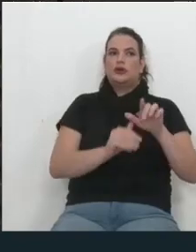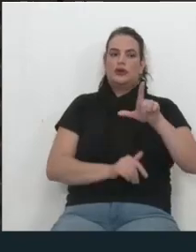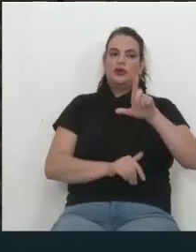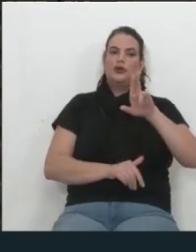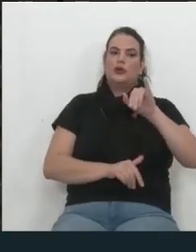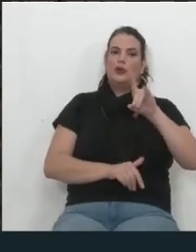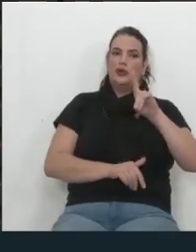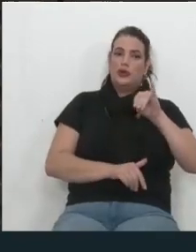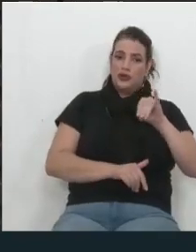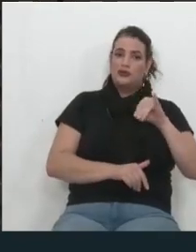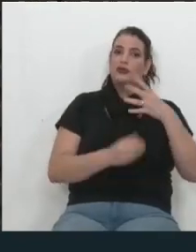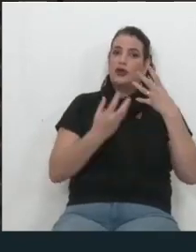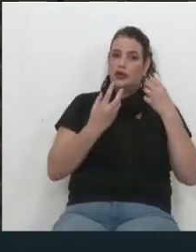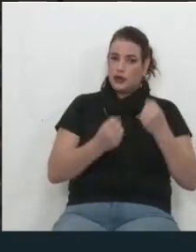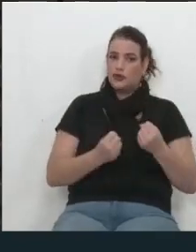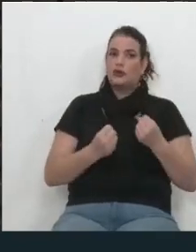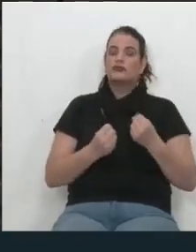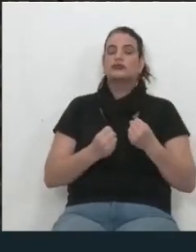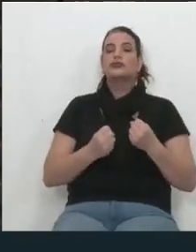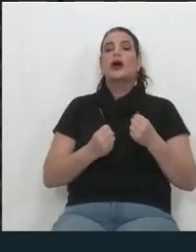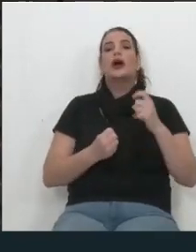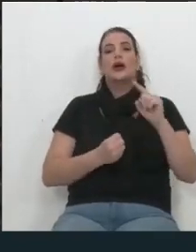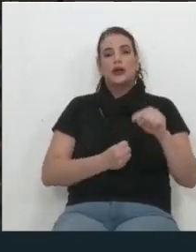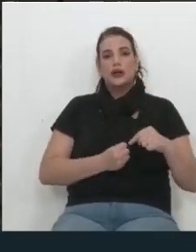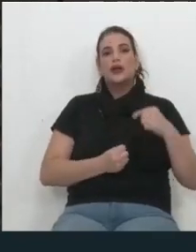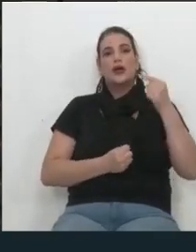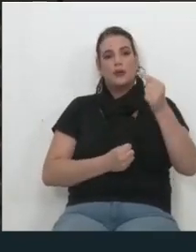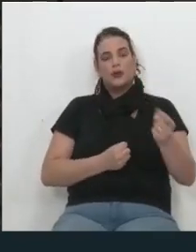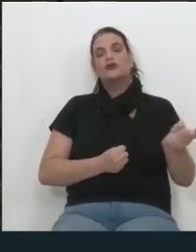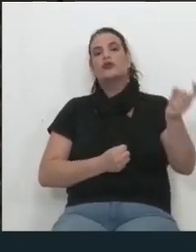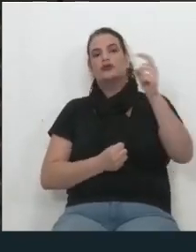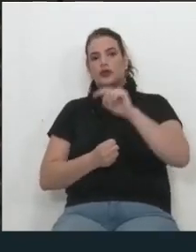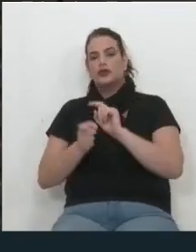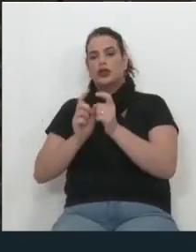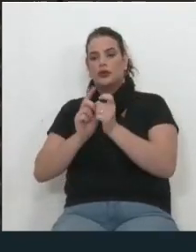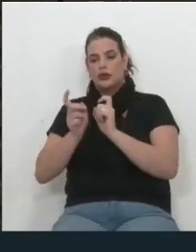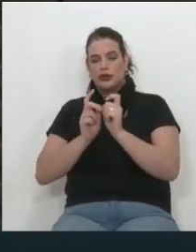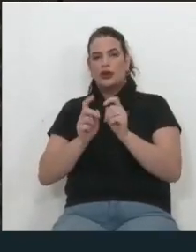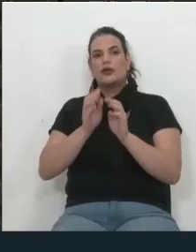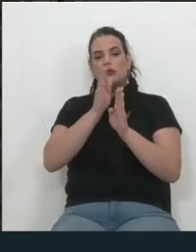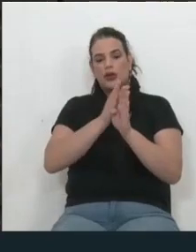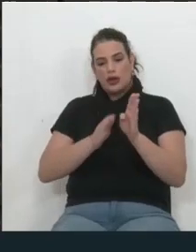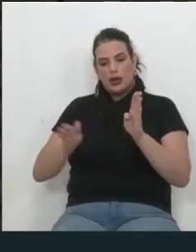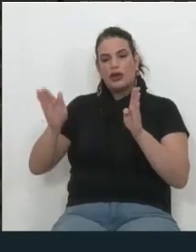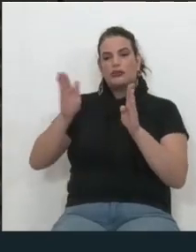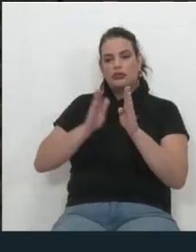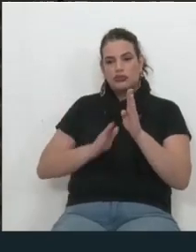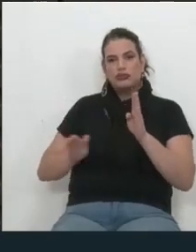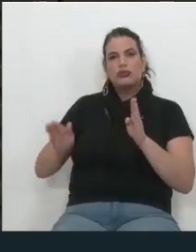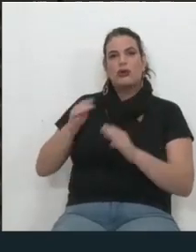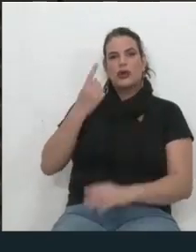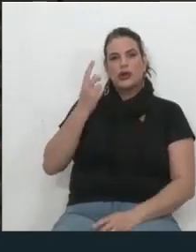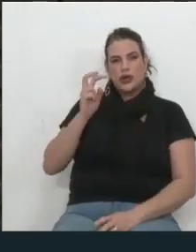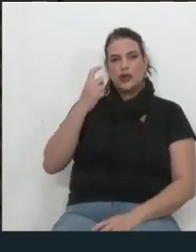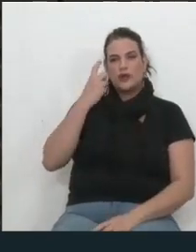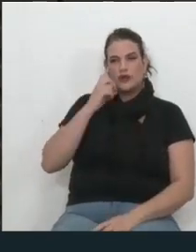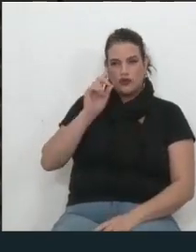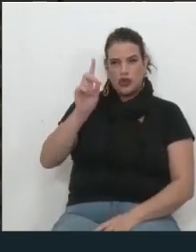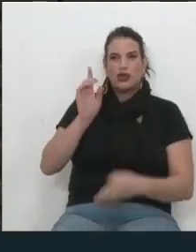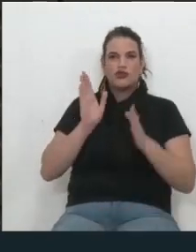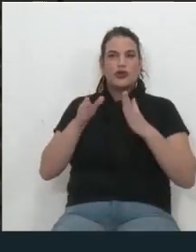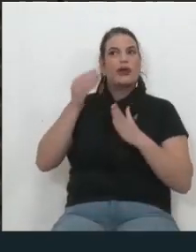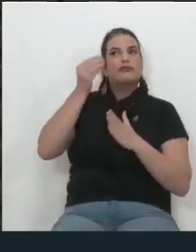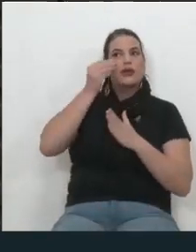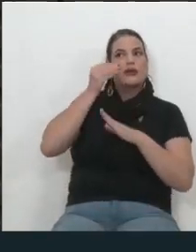Ficamos agora de retornar para mais uma reunião nos próximos 15 dias, já ali com